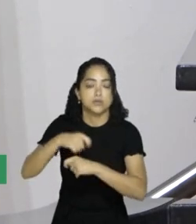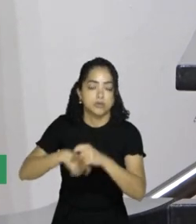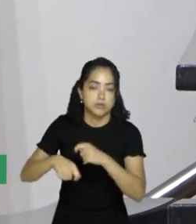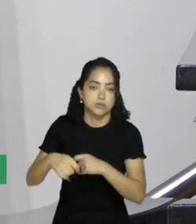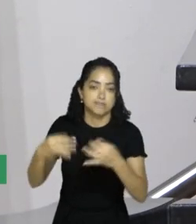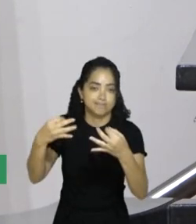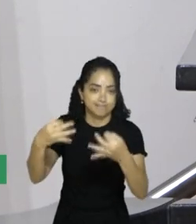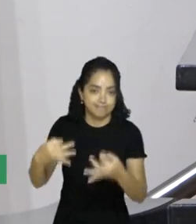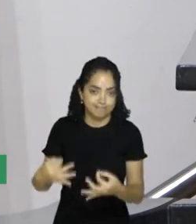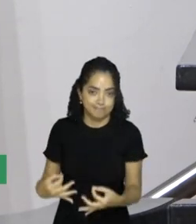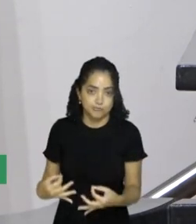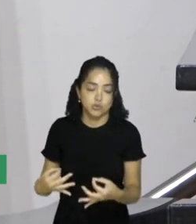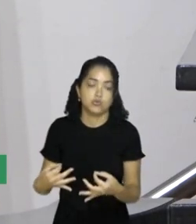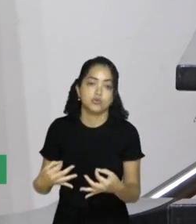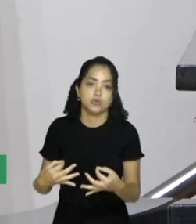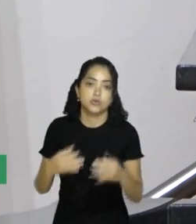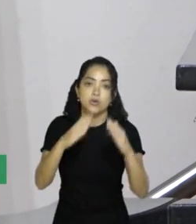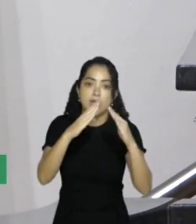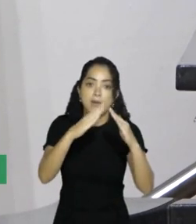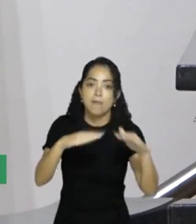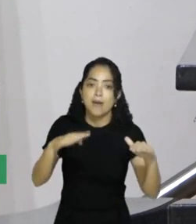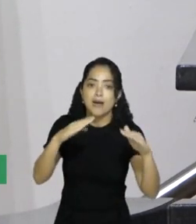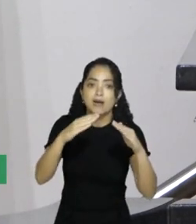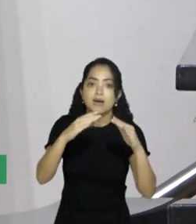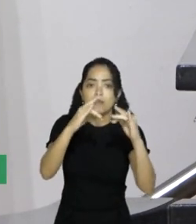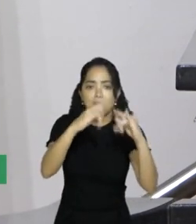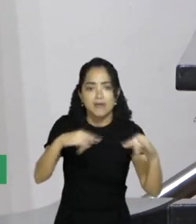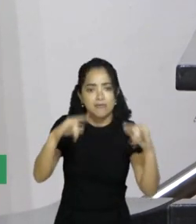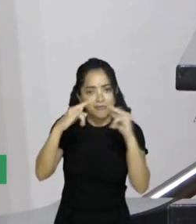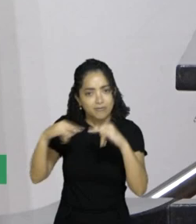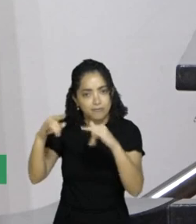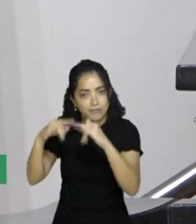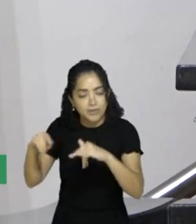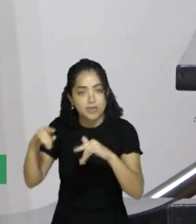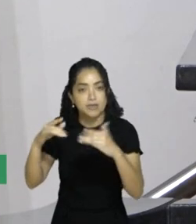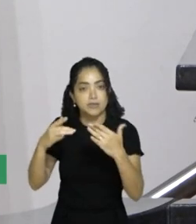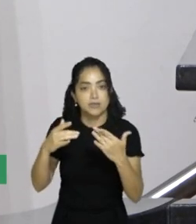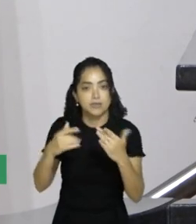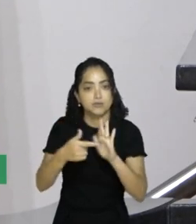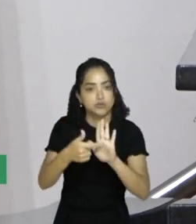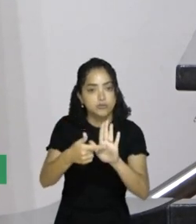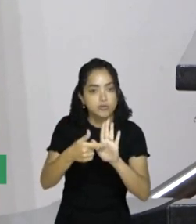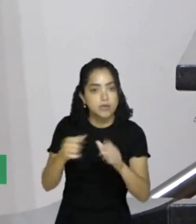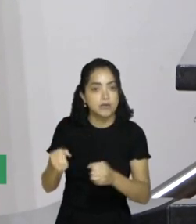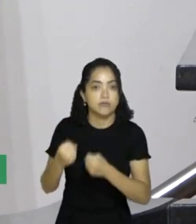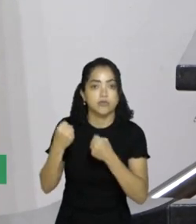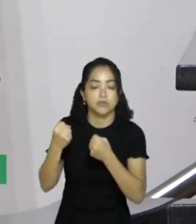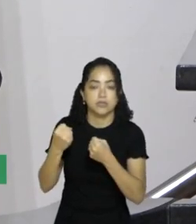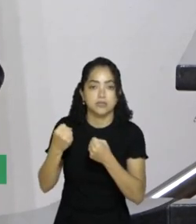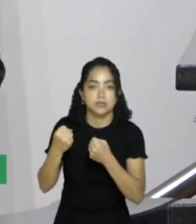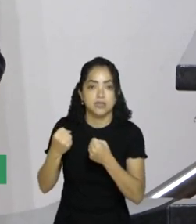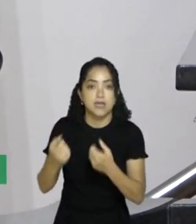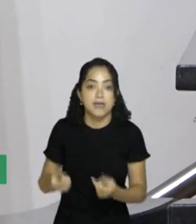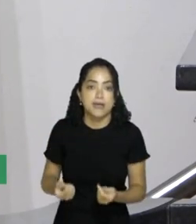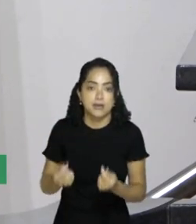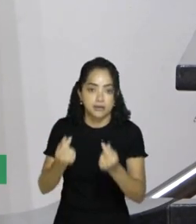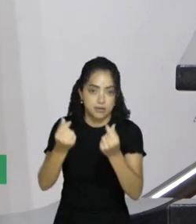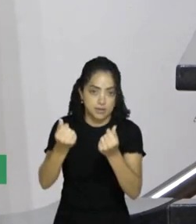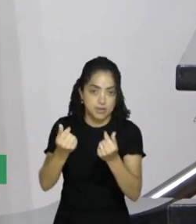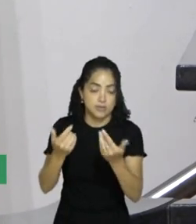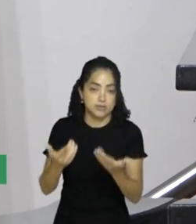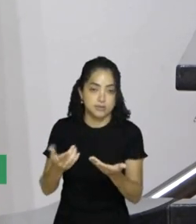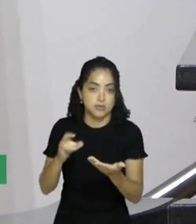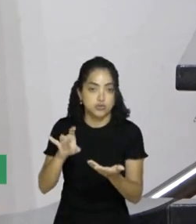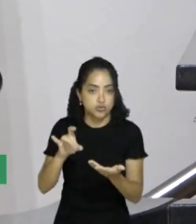que nós fazer uma uma feira para divulgar e fortalecer ainda mais esse negócio o Agro é riqueza não só para o nosso município de